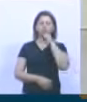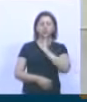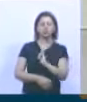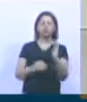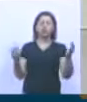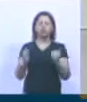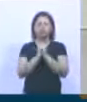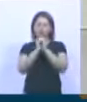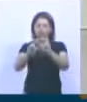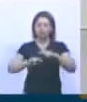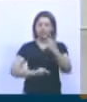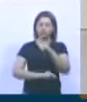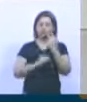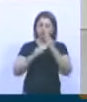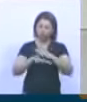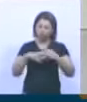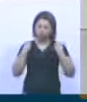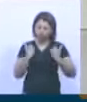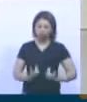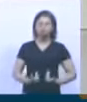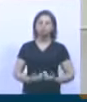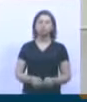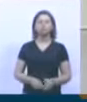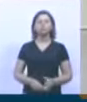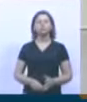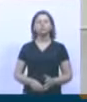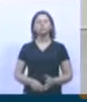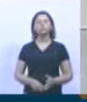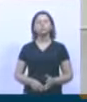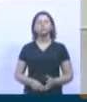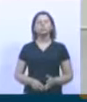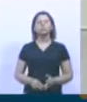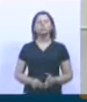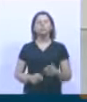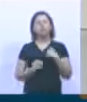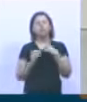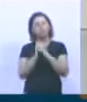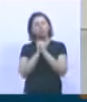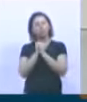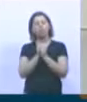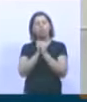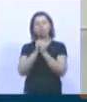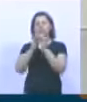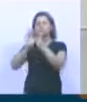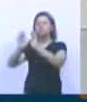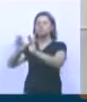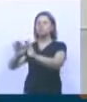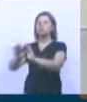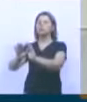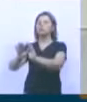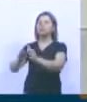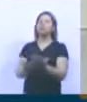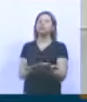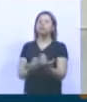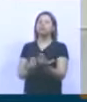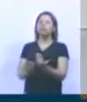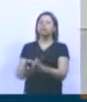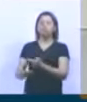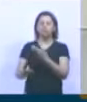eu vou rezar pela sua cura física. And I prayed over him. Eu orei por ele. I was so sure that what had